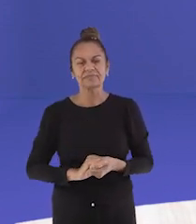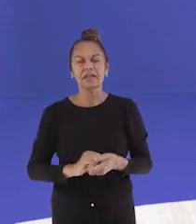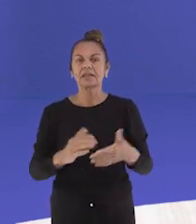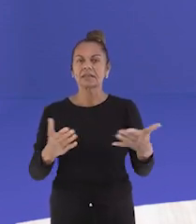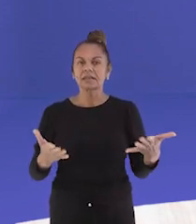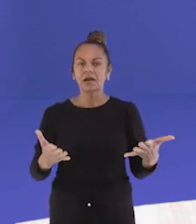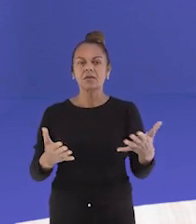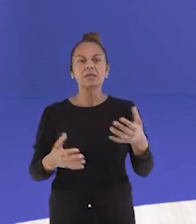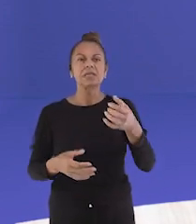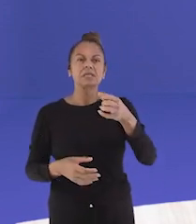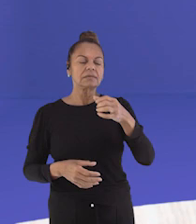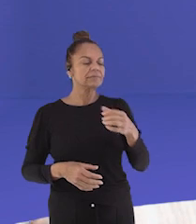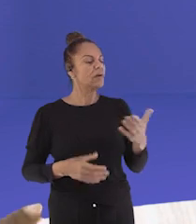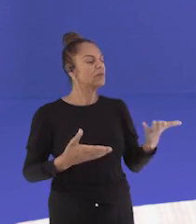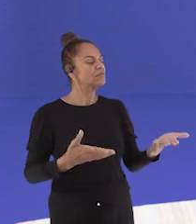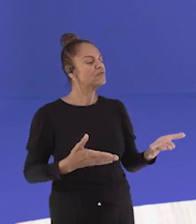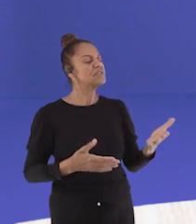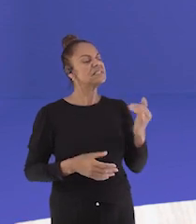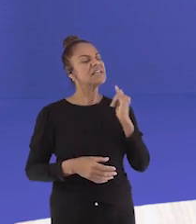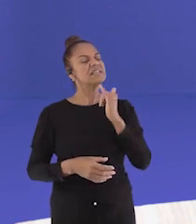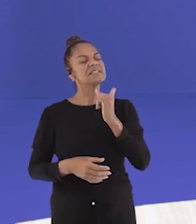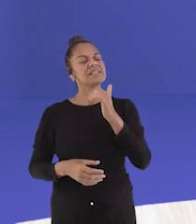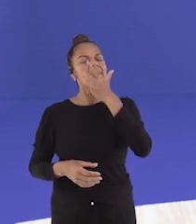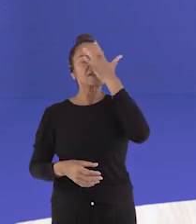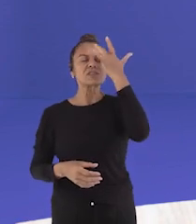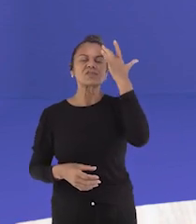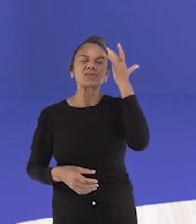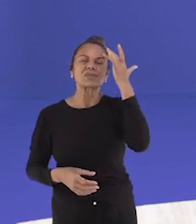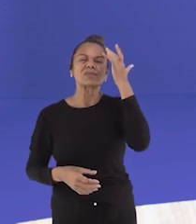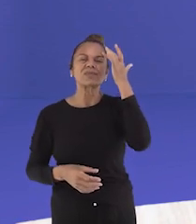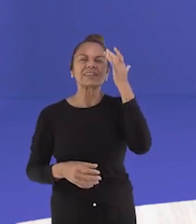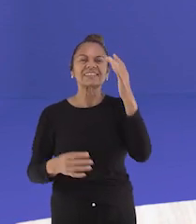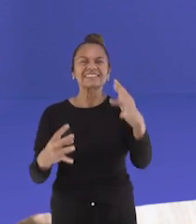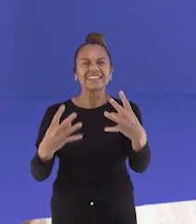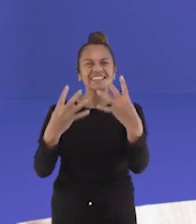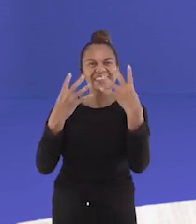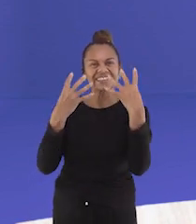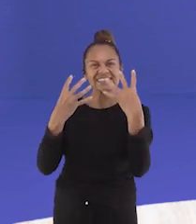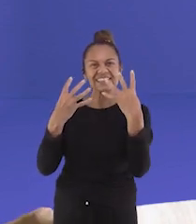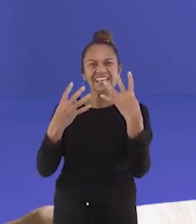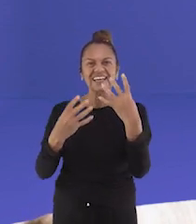lá um desejo de ser professora, o que você falaria para essas pessoas?